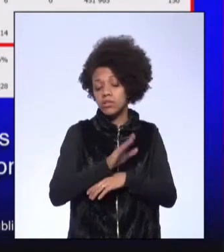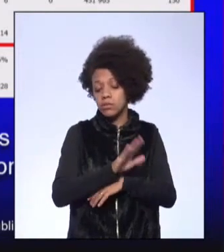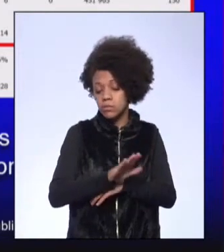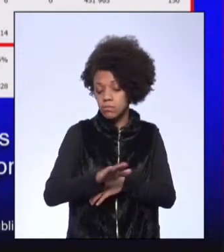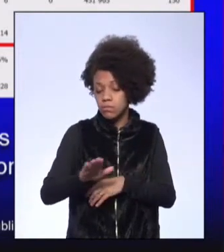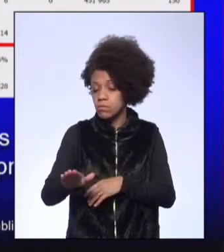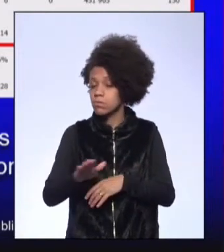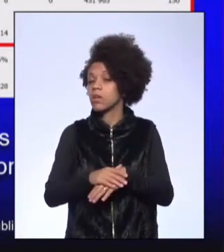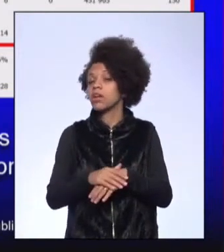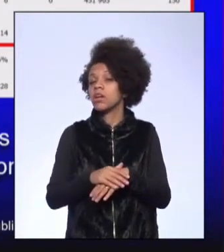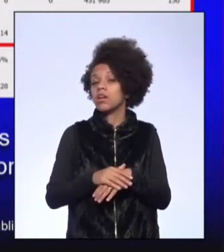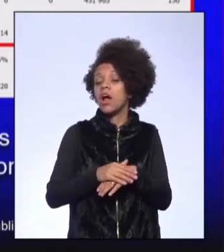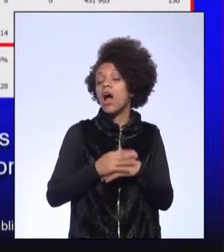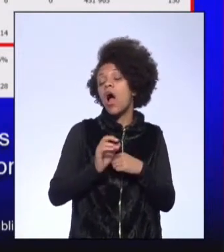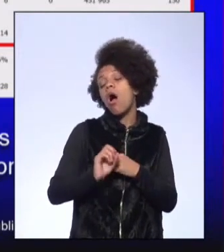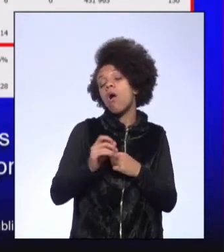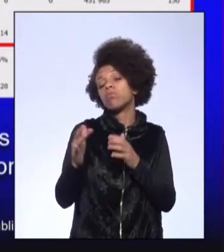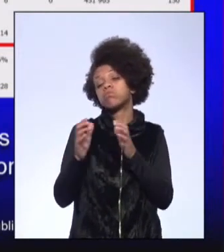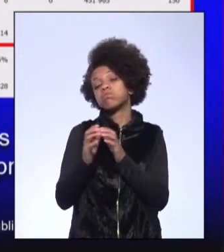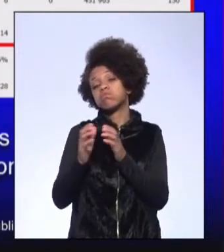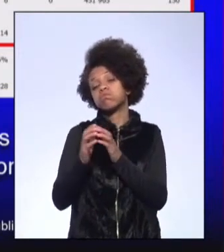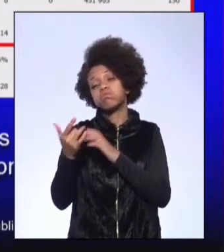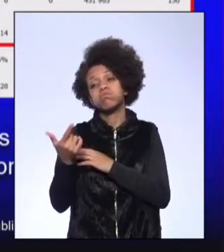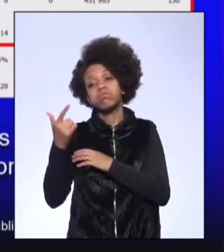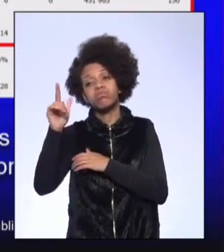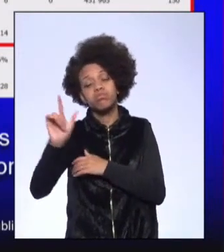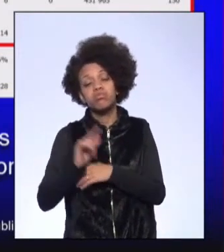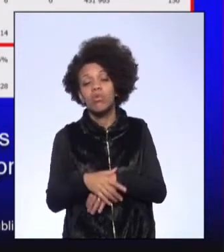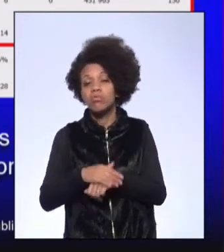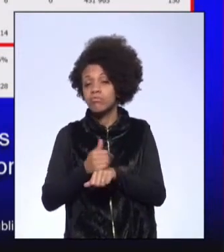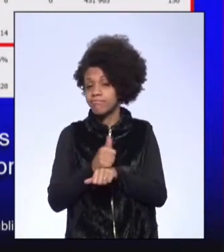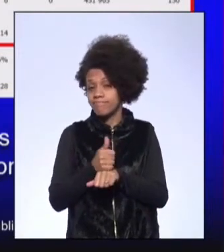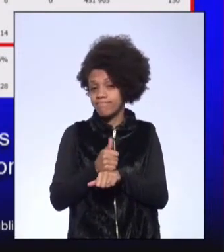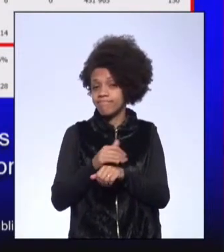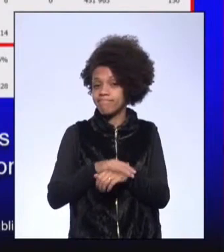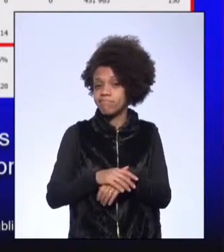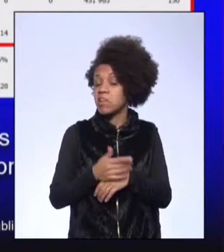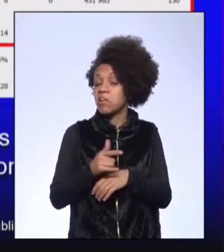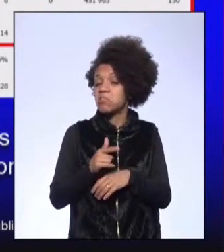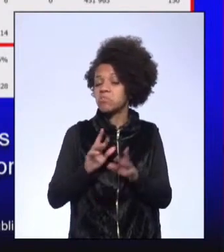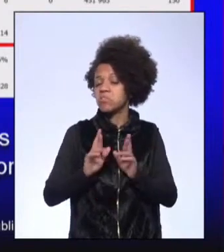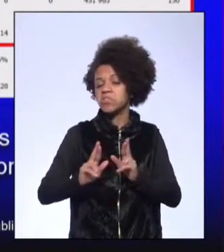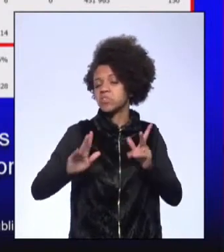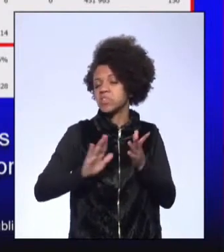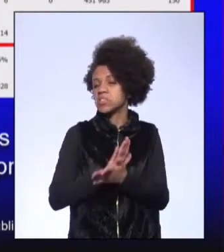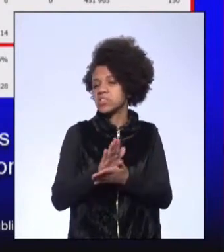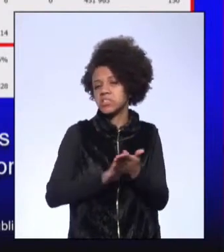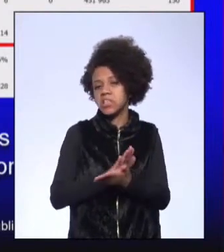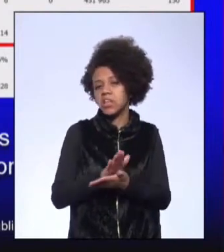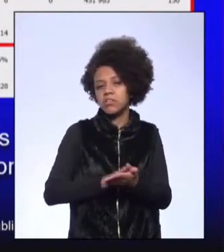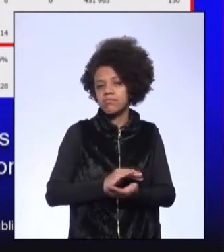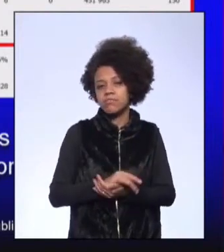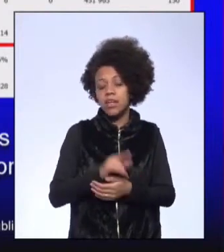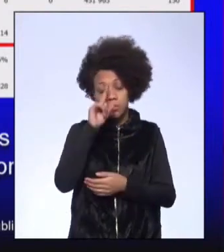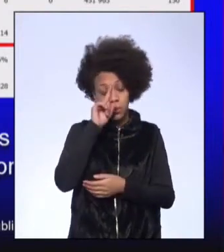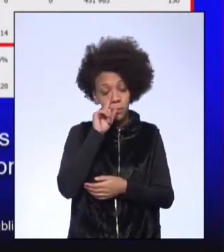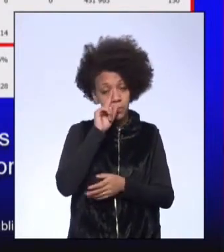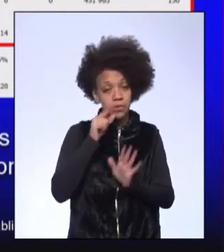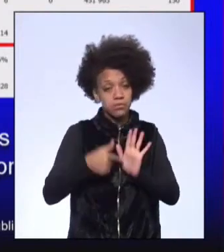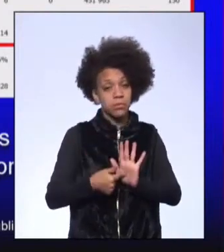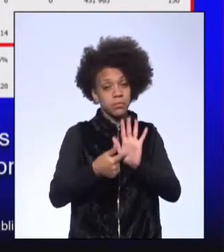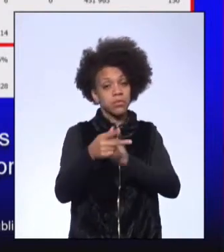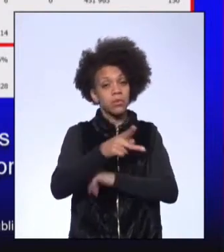dos mesmos grupos etários, mas de outras profissões. E não houve diferença alguma no risco de exposição